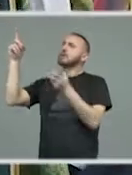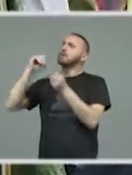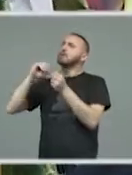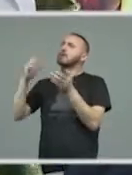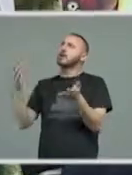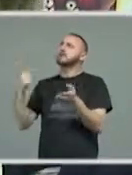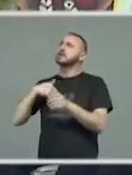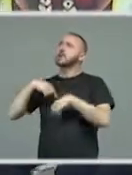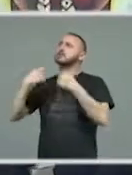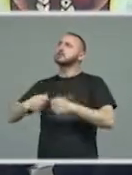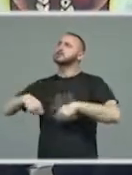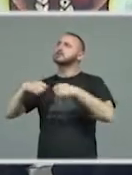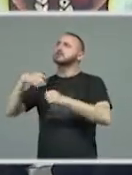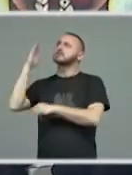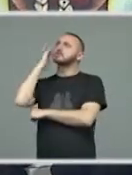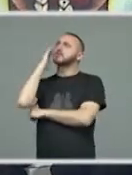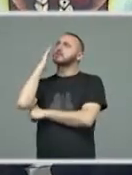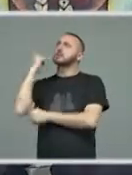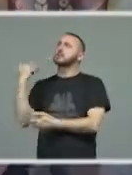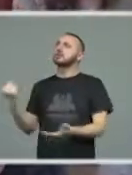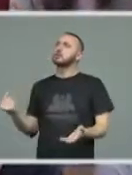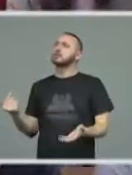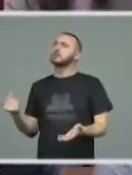Eu preciso saber